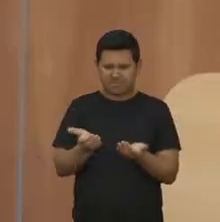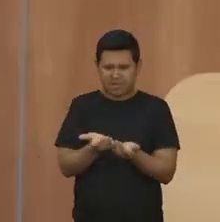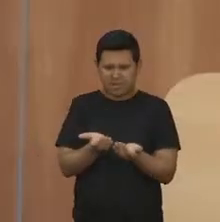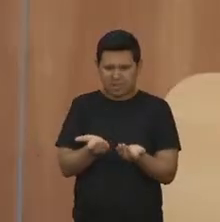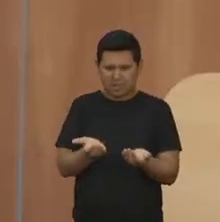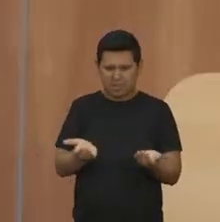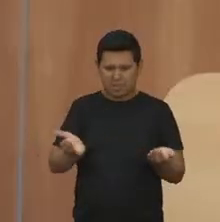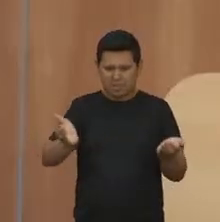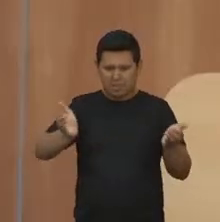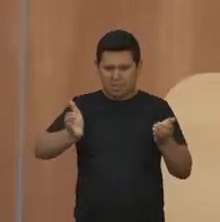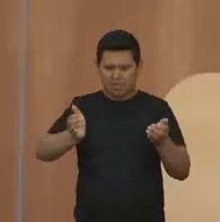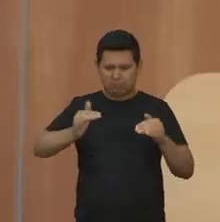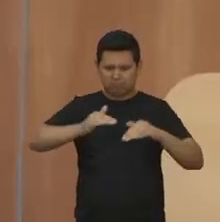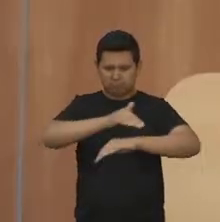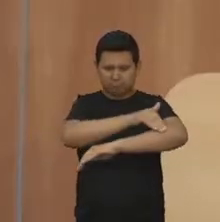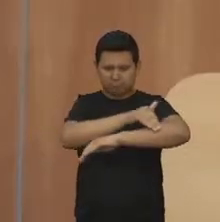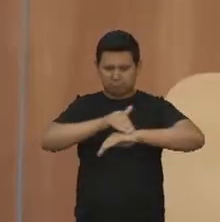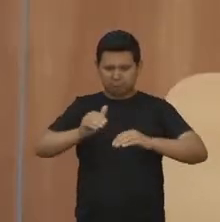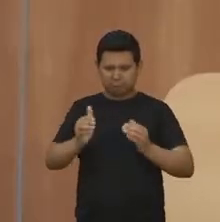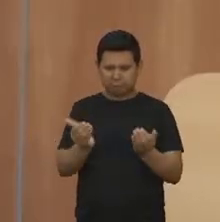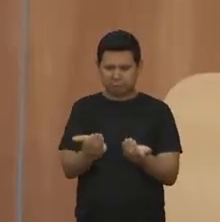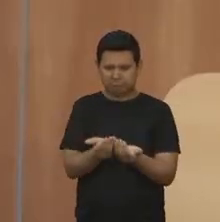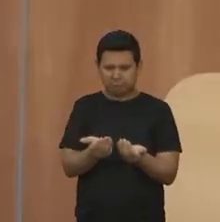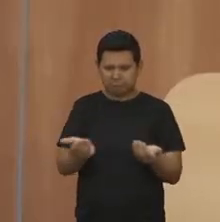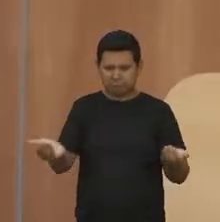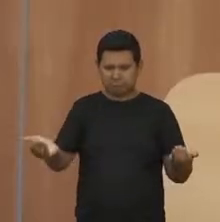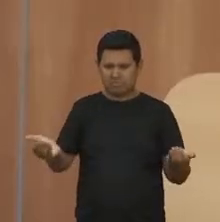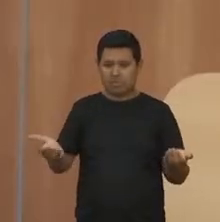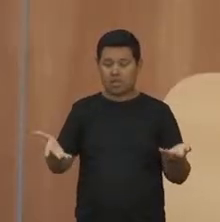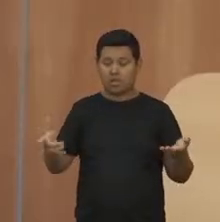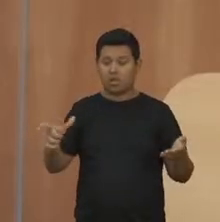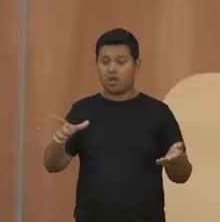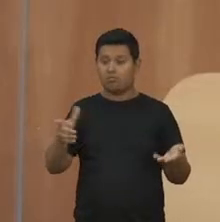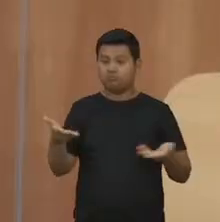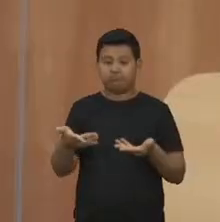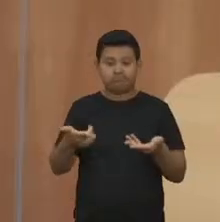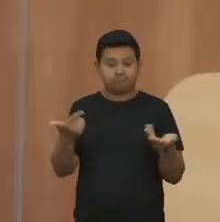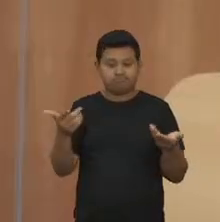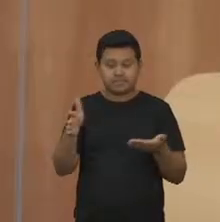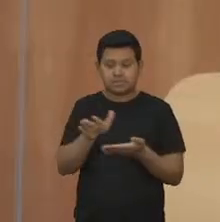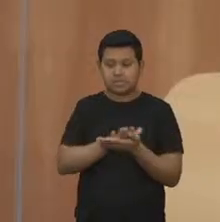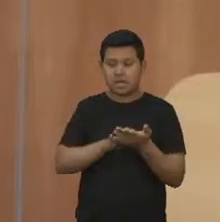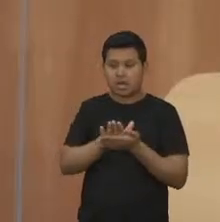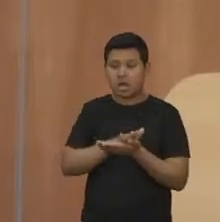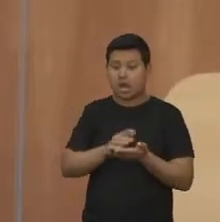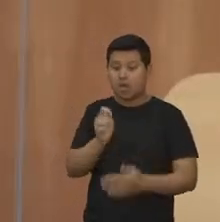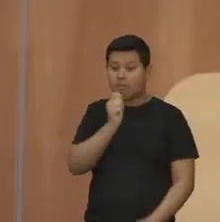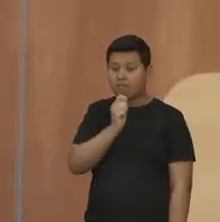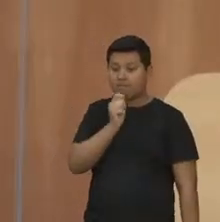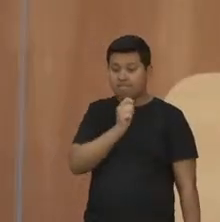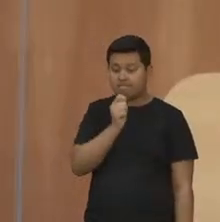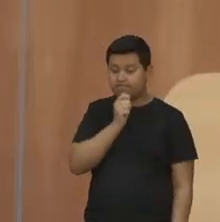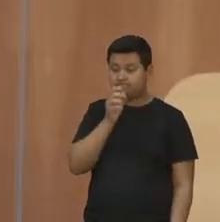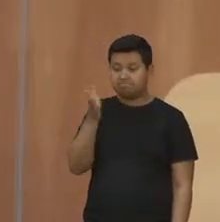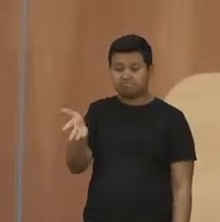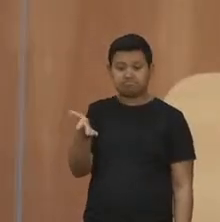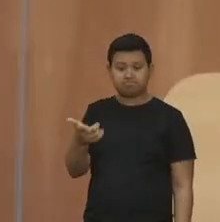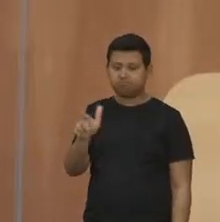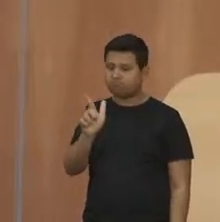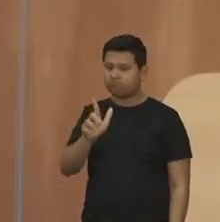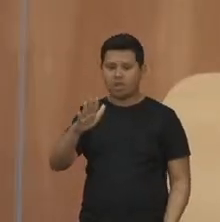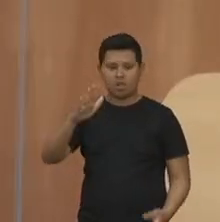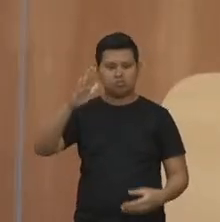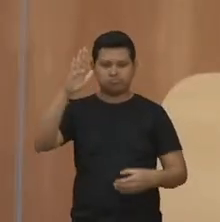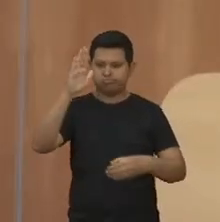falou para mim que já tinha mais de um ano que aquele buraco estava naquela situação. E até hoje, pelo que a gente ficou sabendo, não teve nenhuma providência do SAI para fechar esse